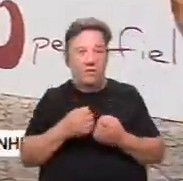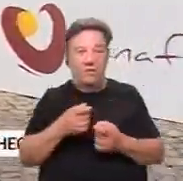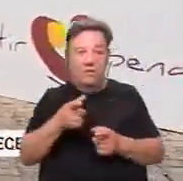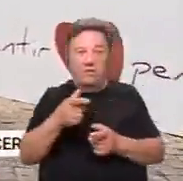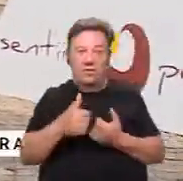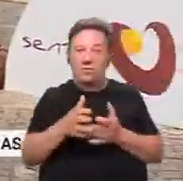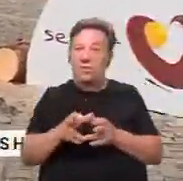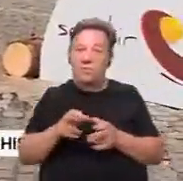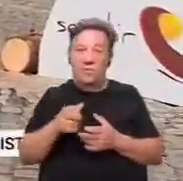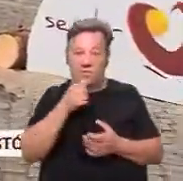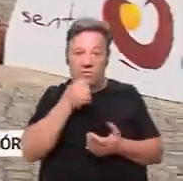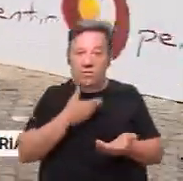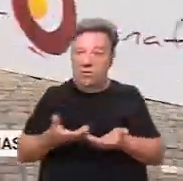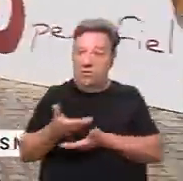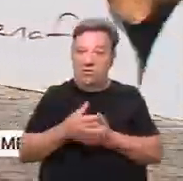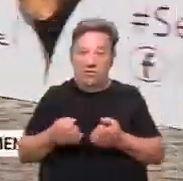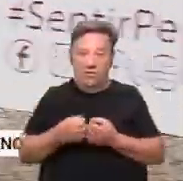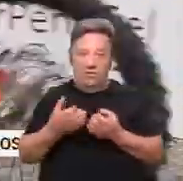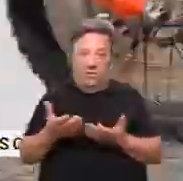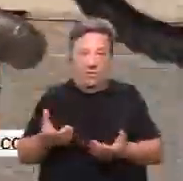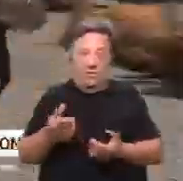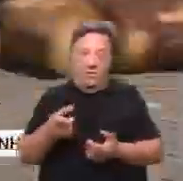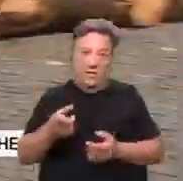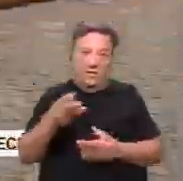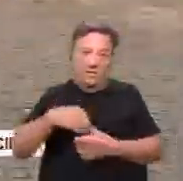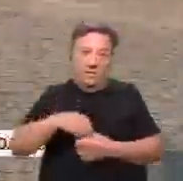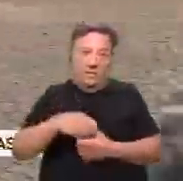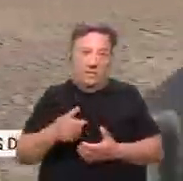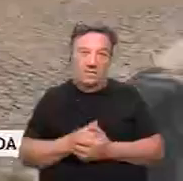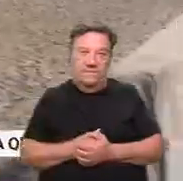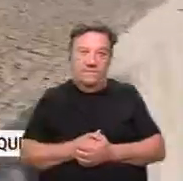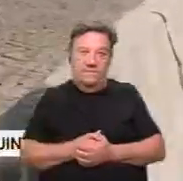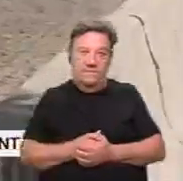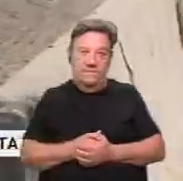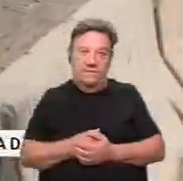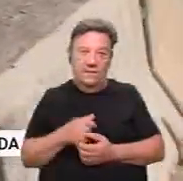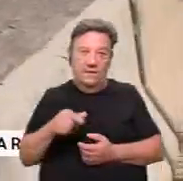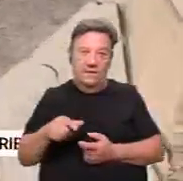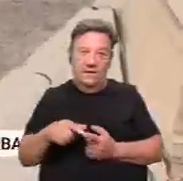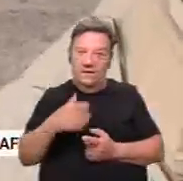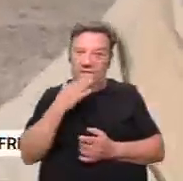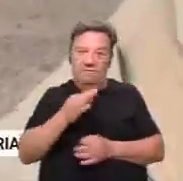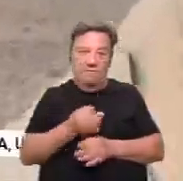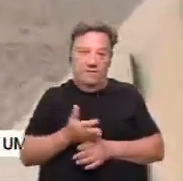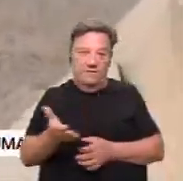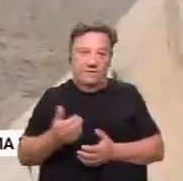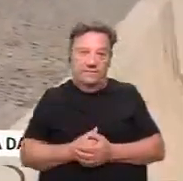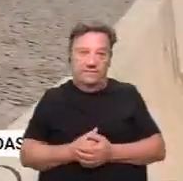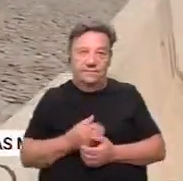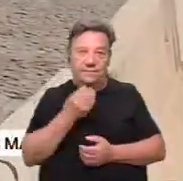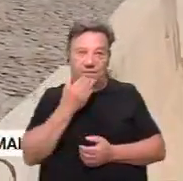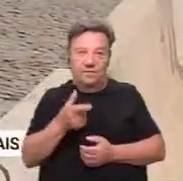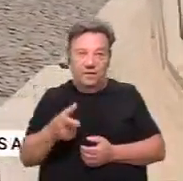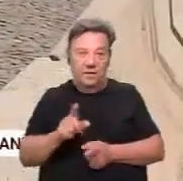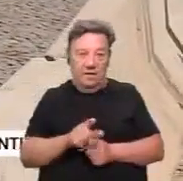uns com os outros. É isto que faz parte desta incrível festa. Muito obrigada, Paulo. Esta é